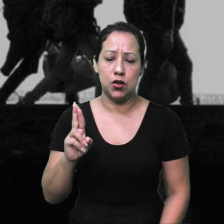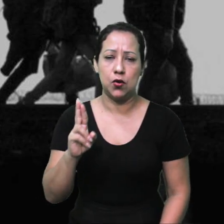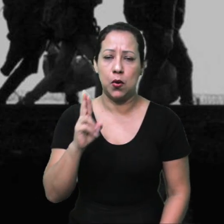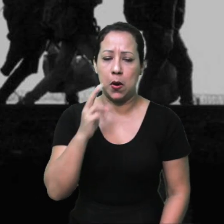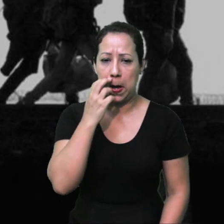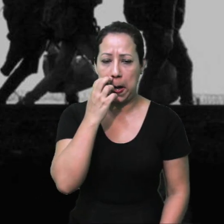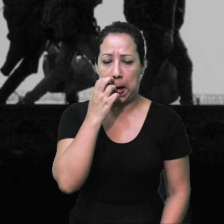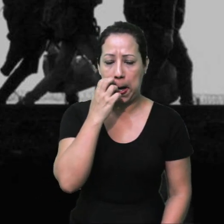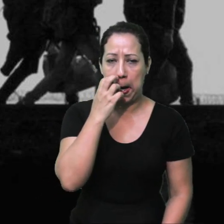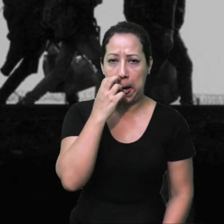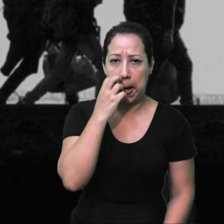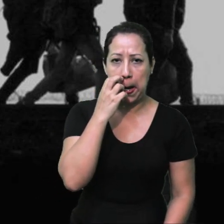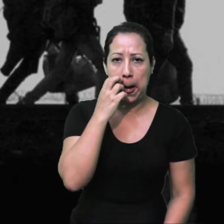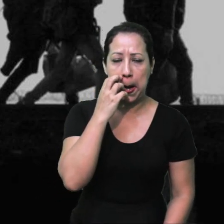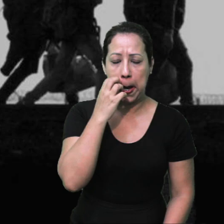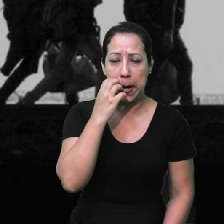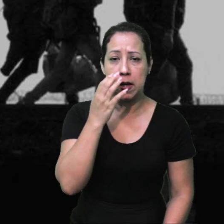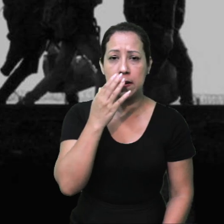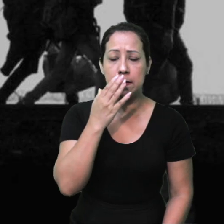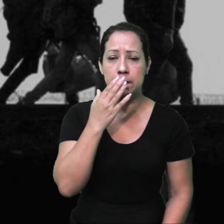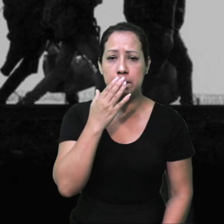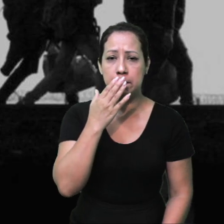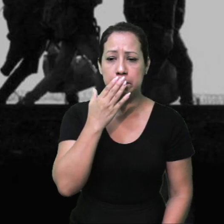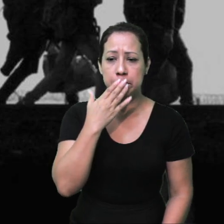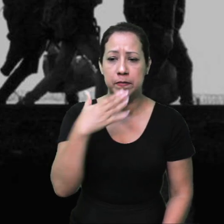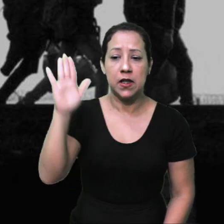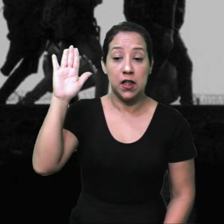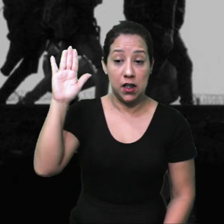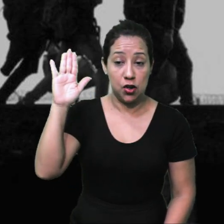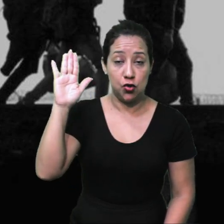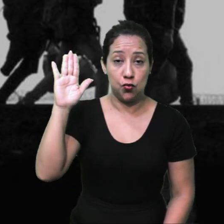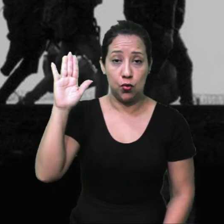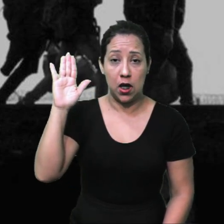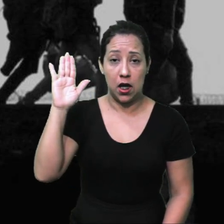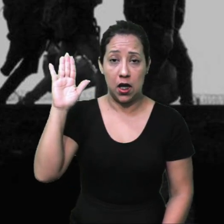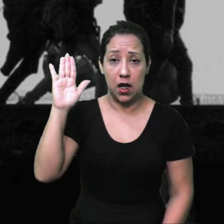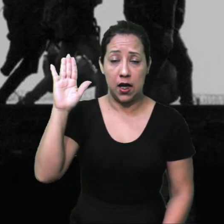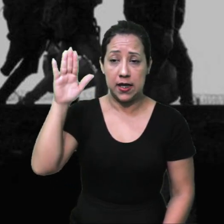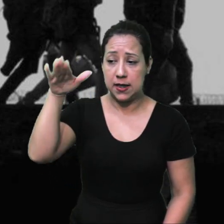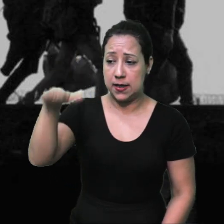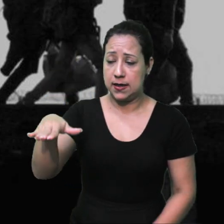presta juramento sobre a Constituição.